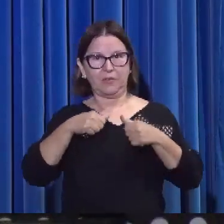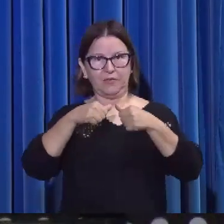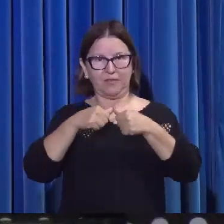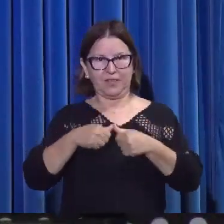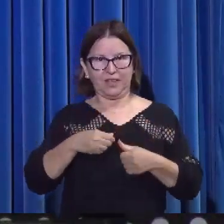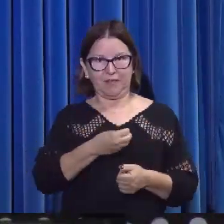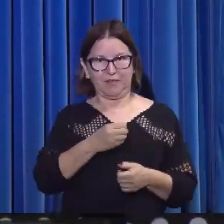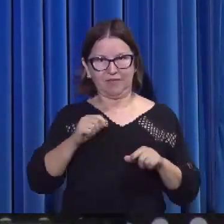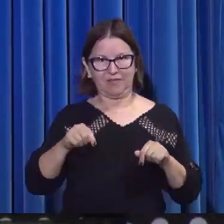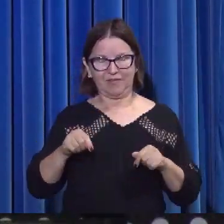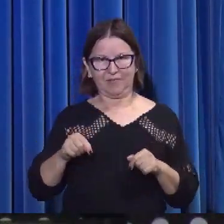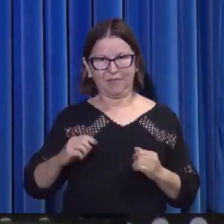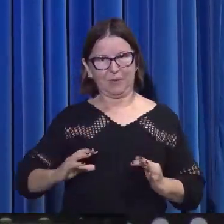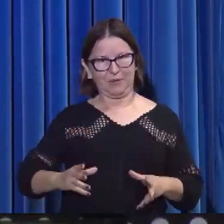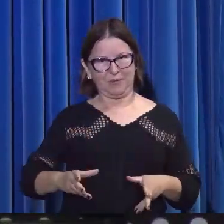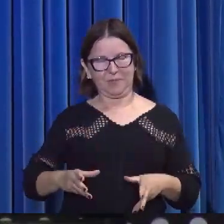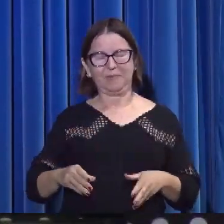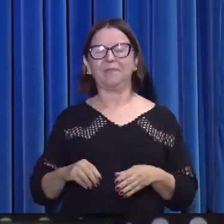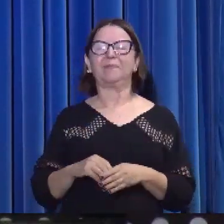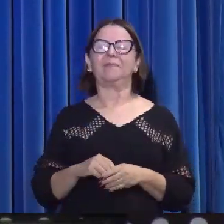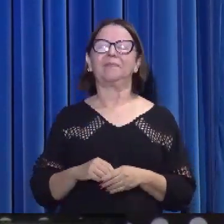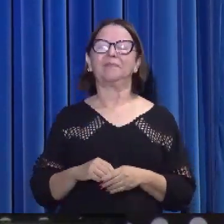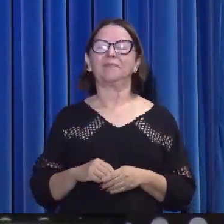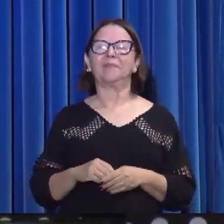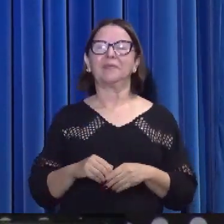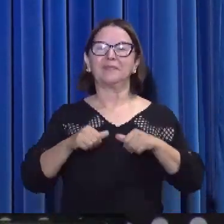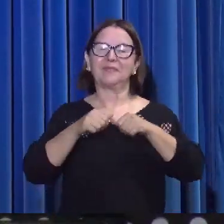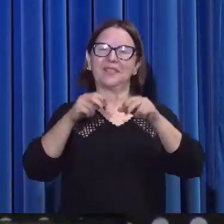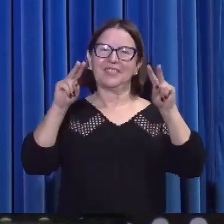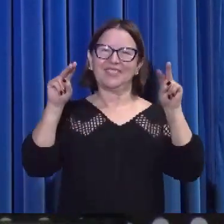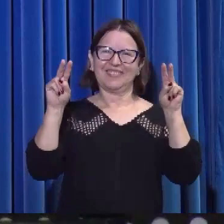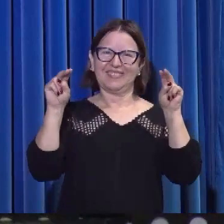carne. Essa expressão,